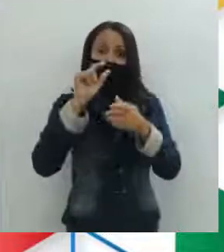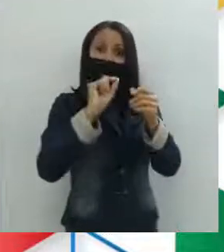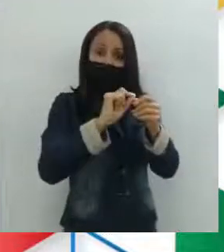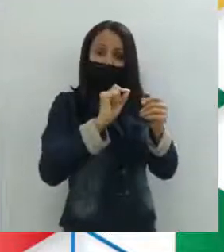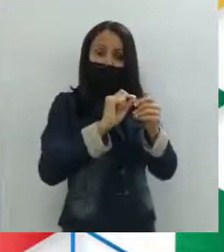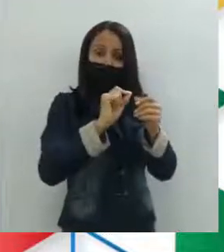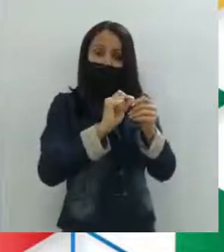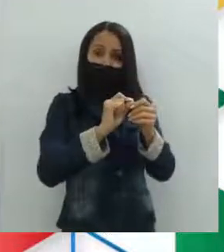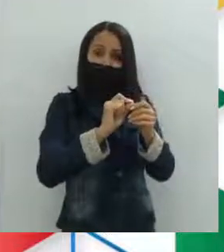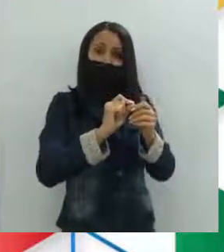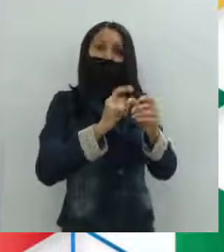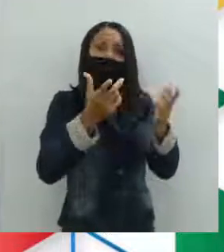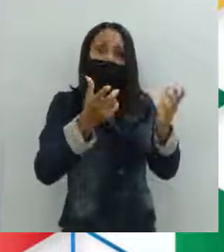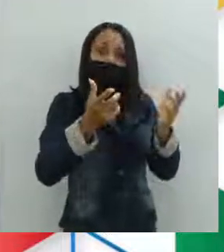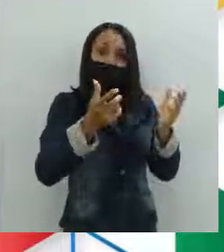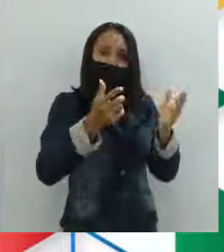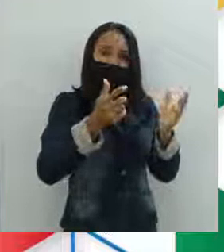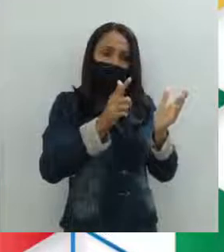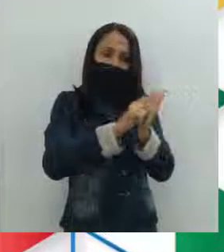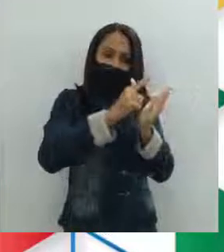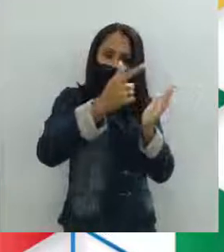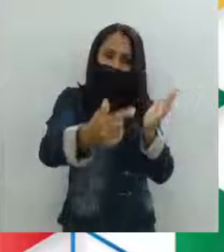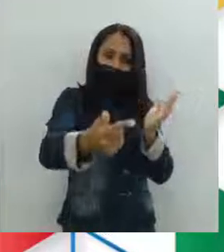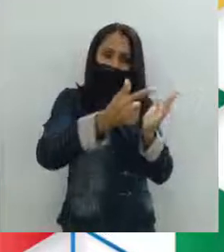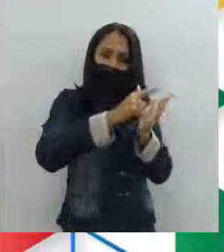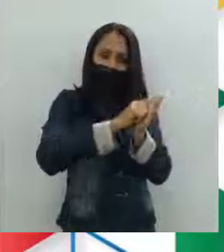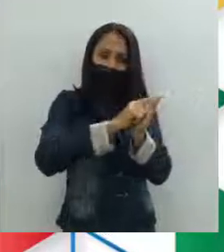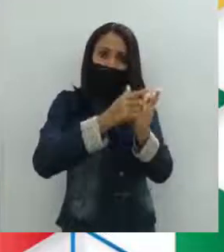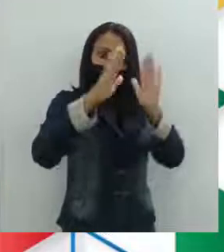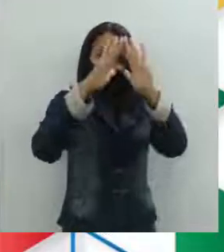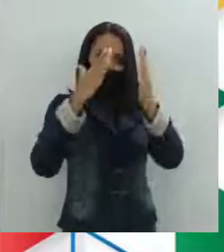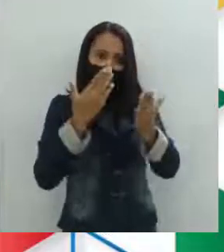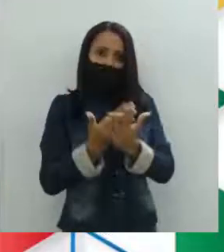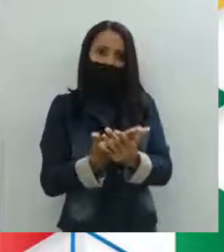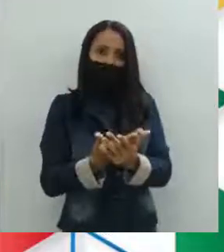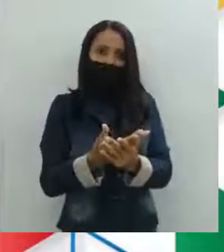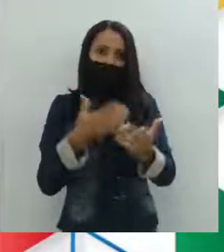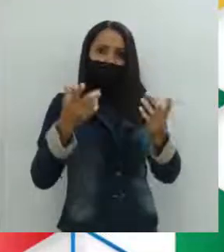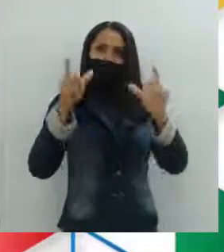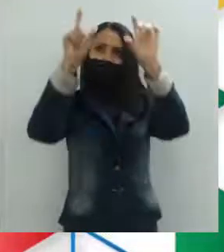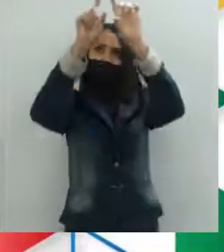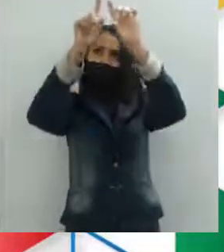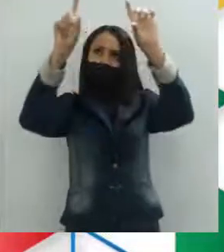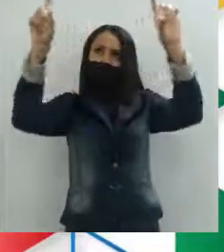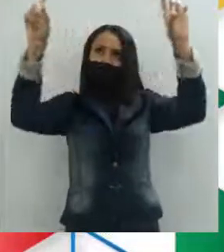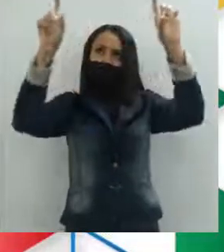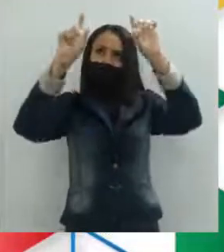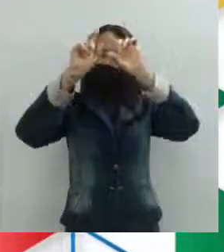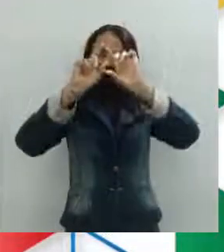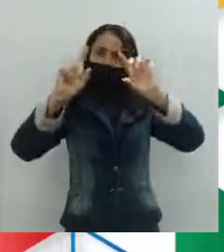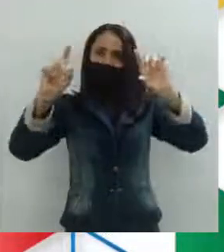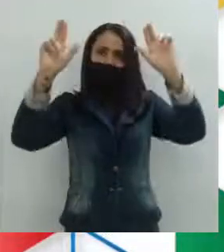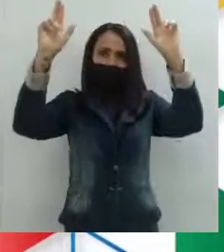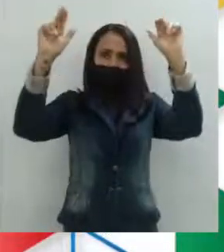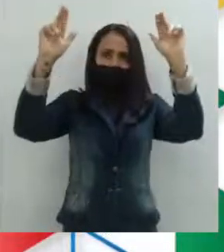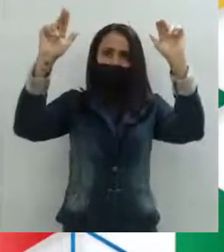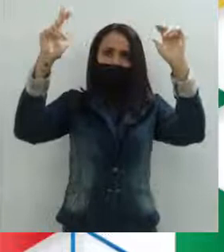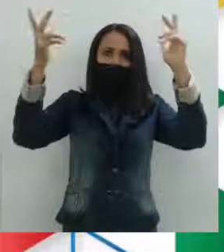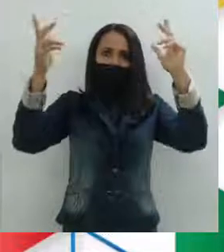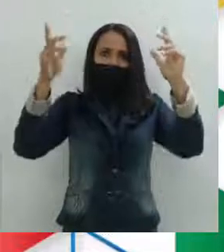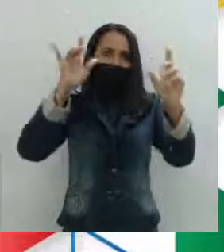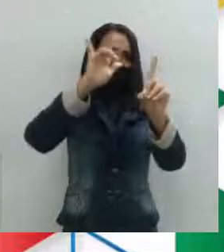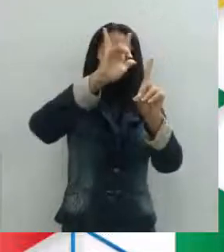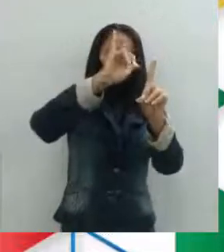com notícias. Olhem aí, jornalzinho da escola, colocar um blog, um tema aí, o